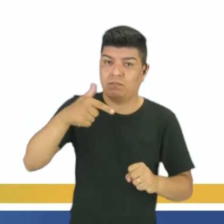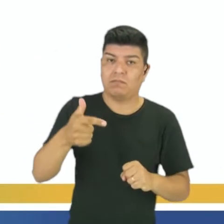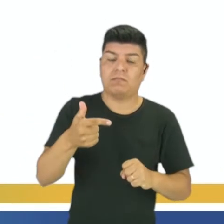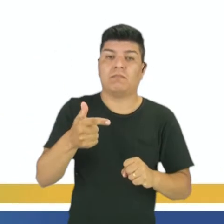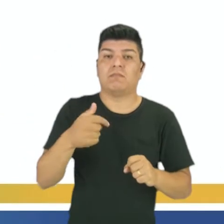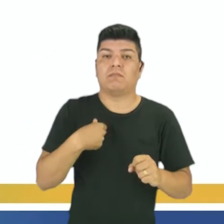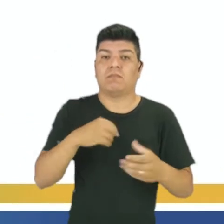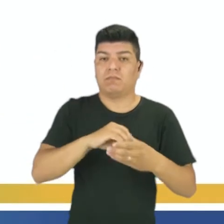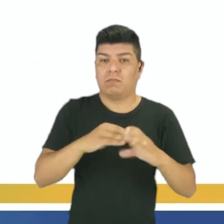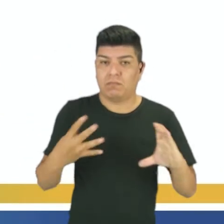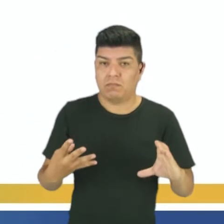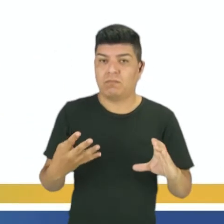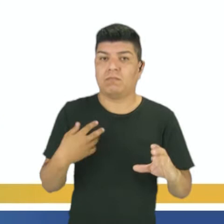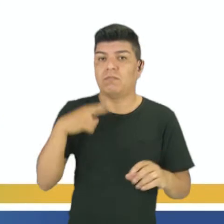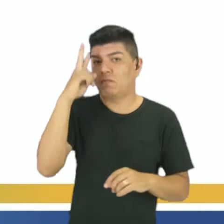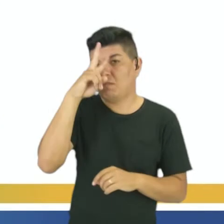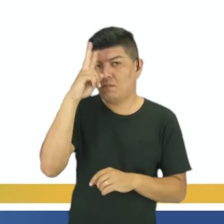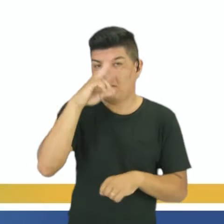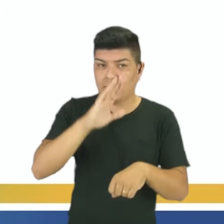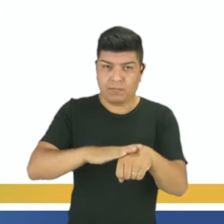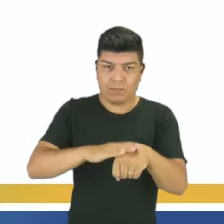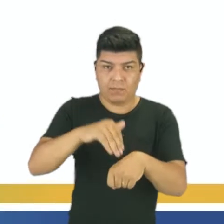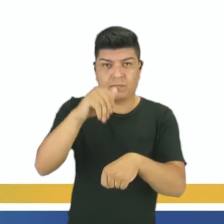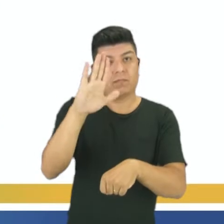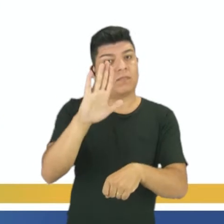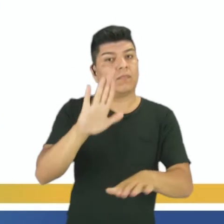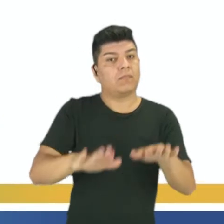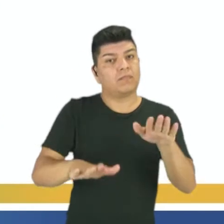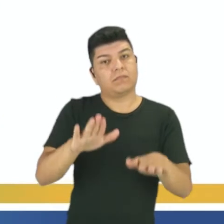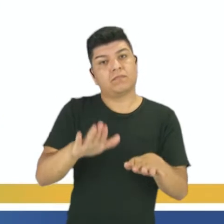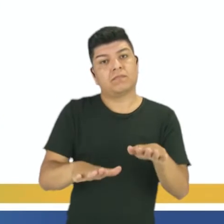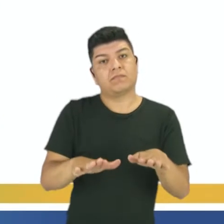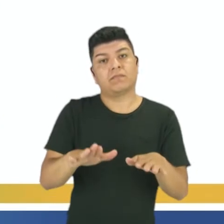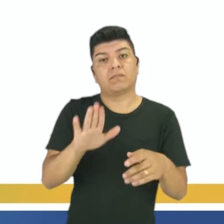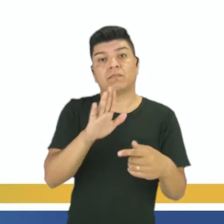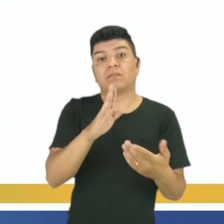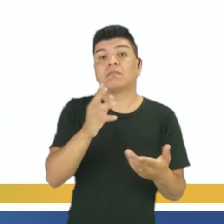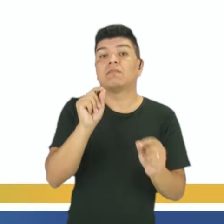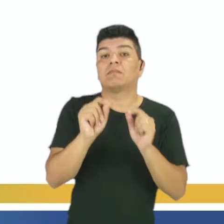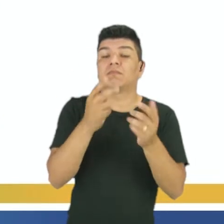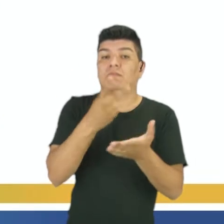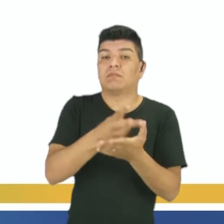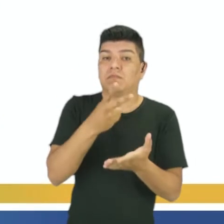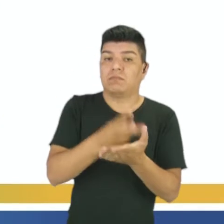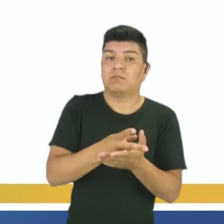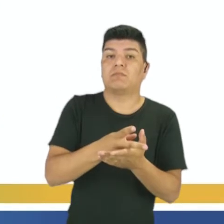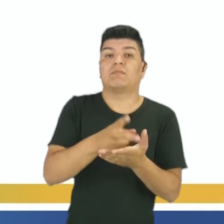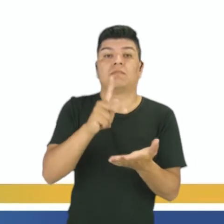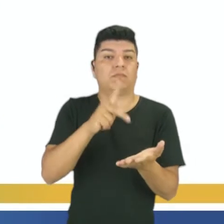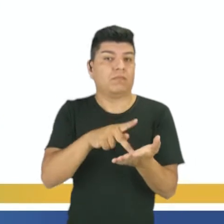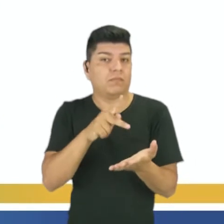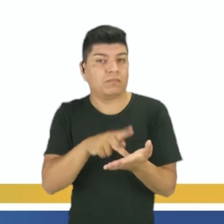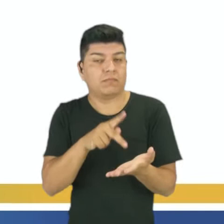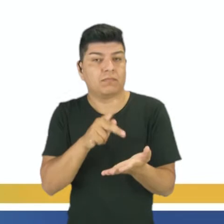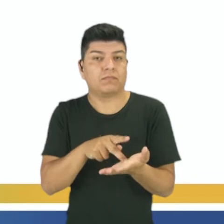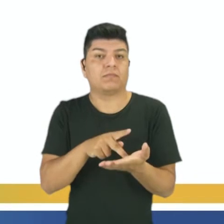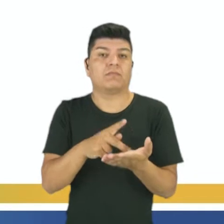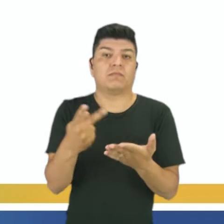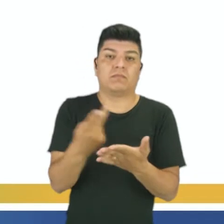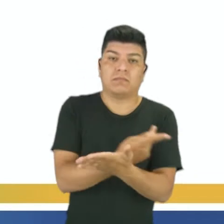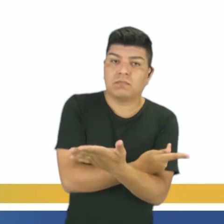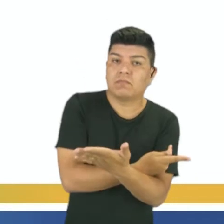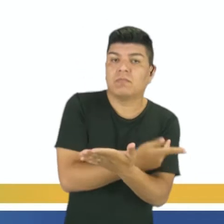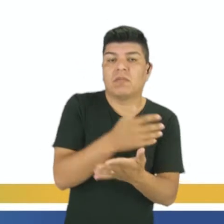Assumiu um caráter mais histórico, em geral sempre registrando fatos verídicos, às